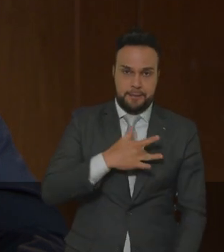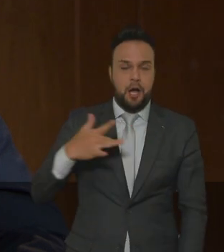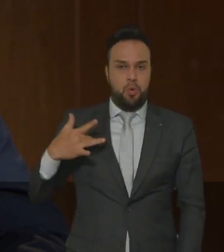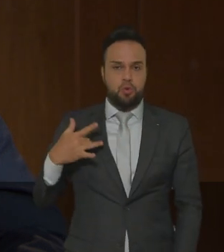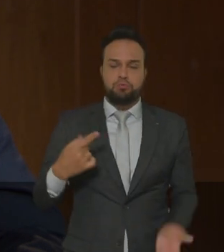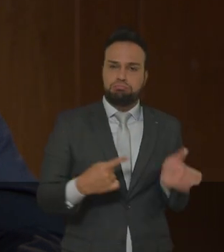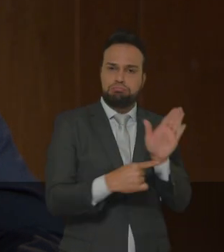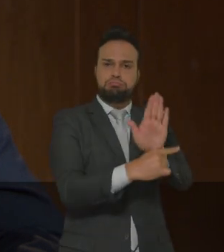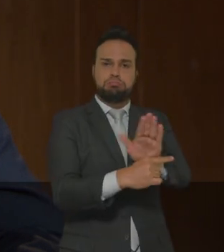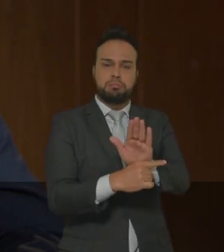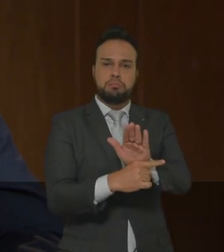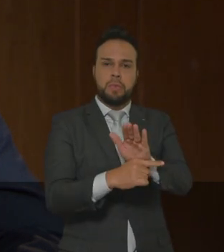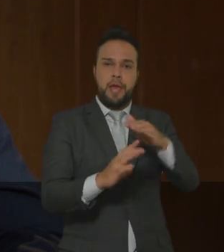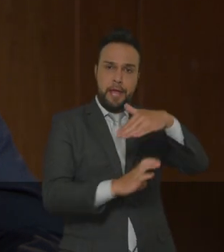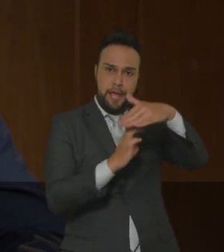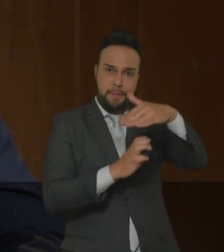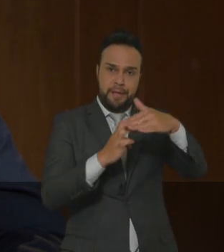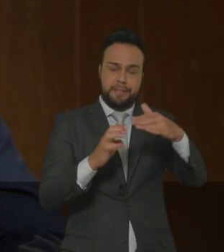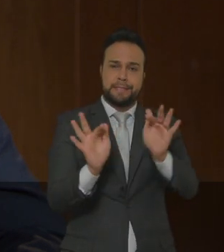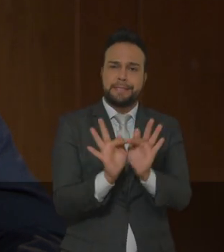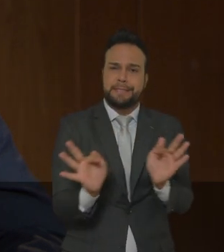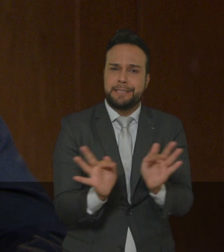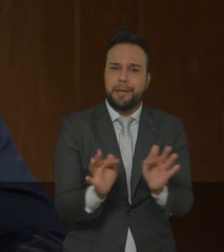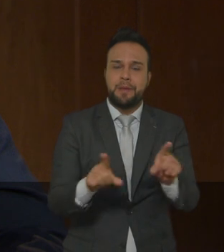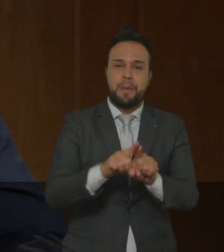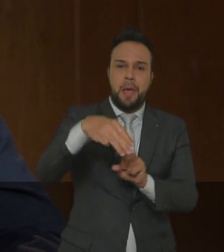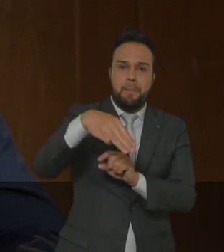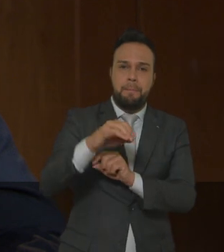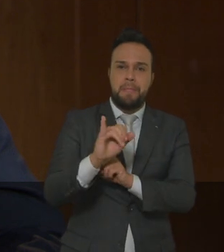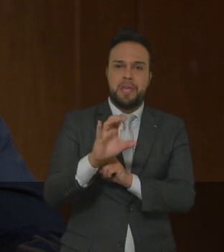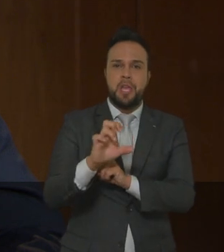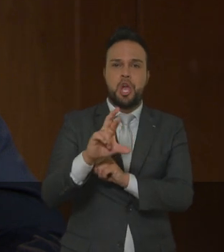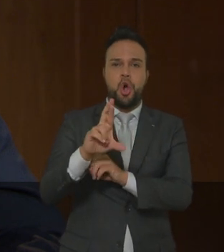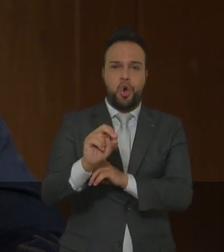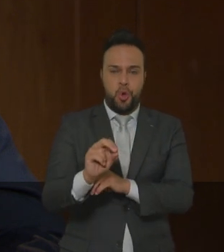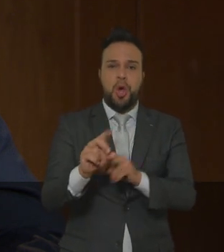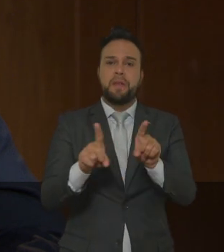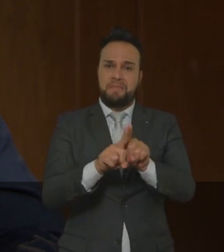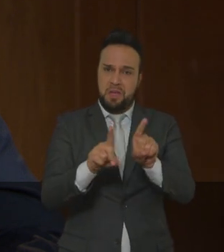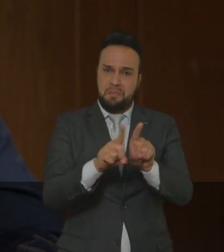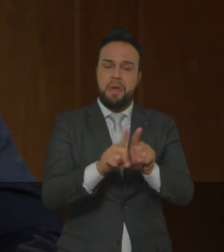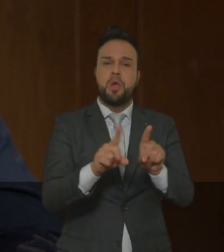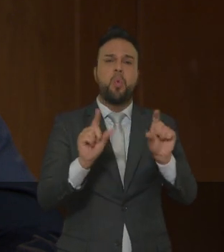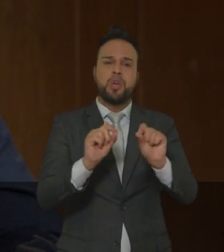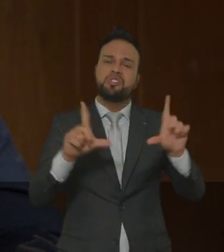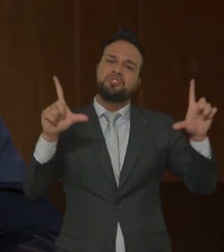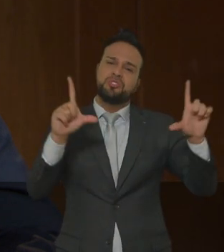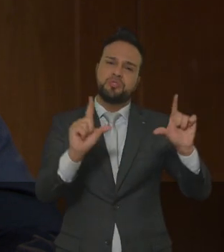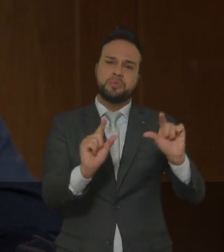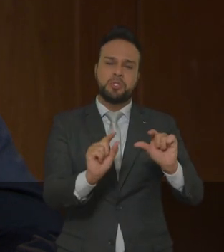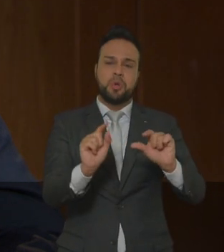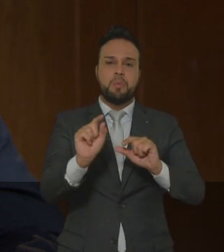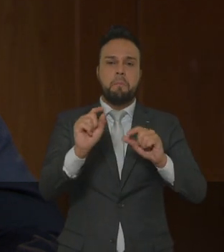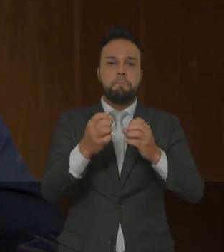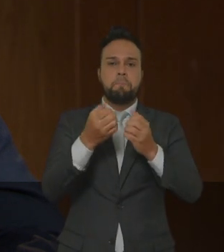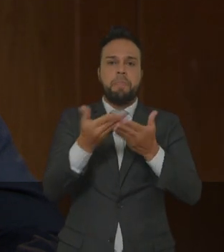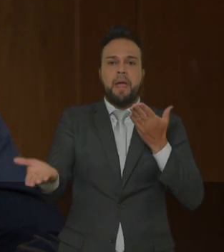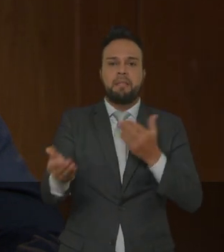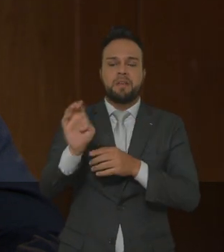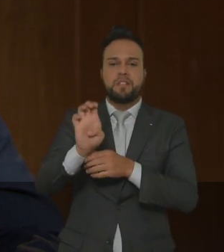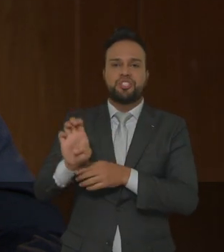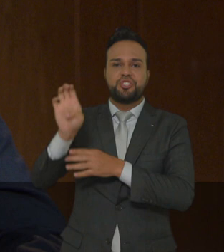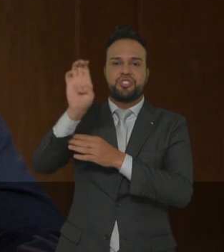ações de saúde Socorro a pequenas e microempresas assim como Compensou a perda de arrecadação